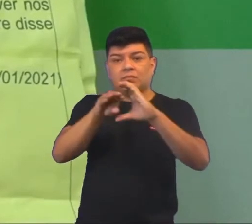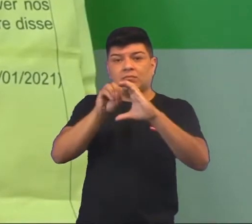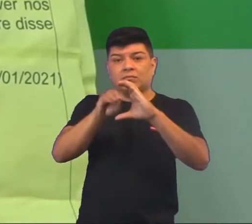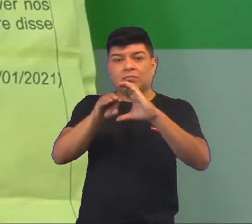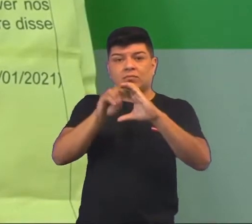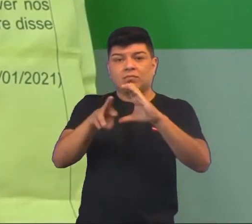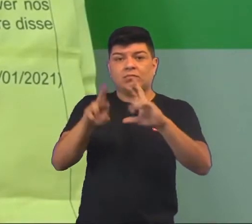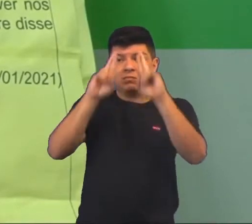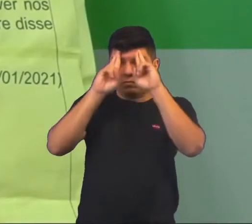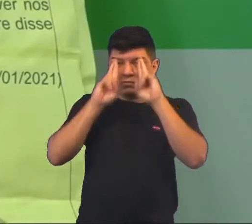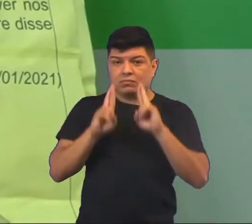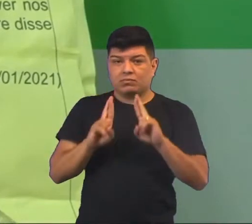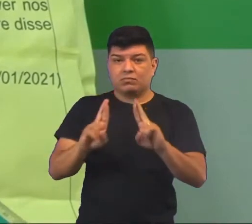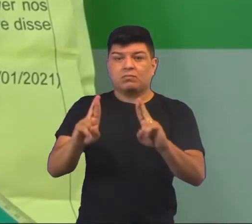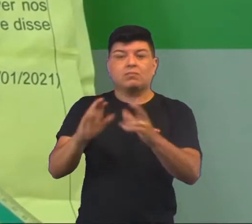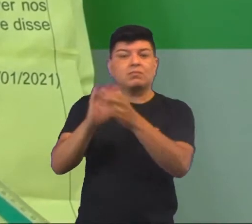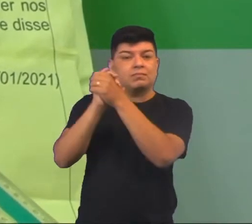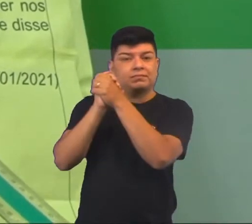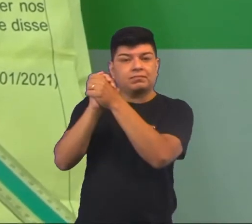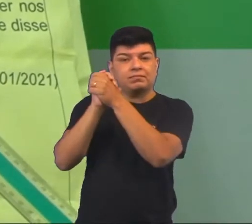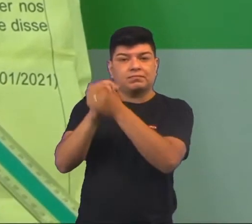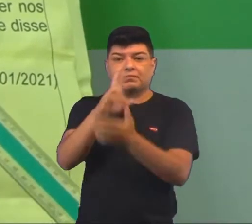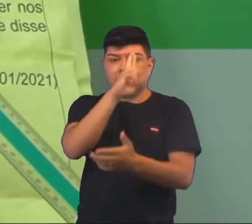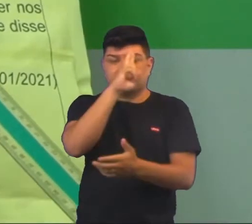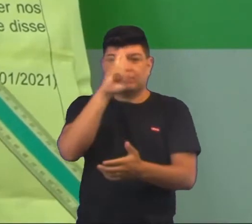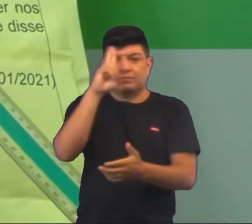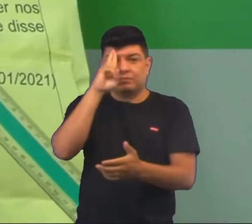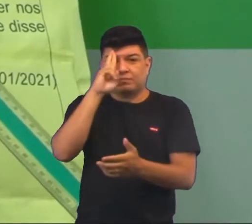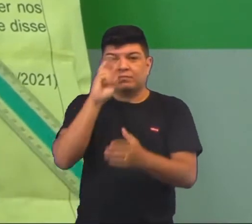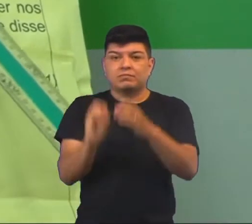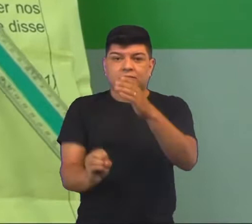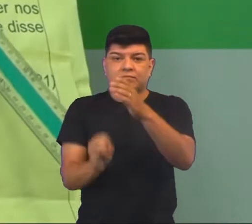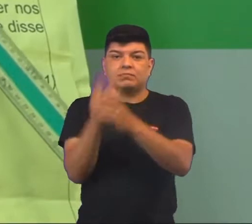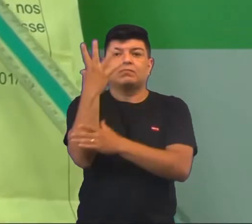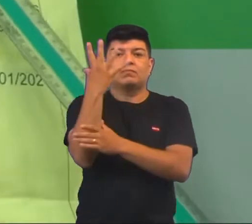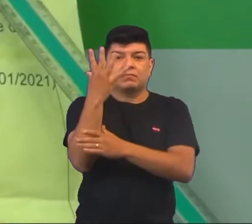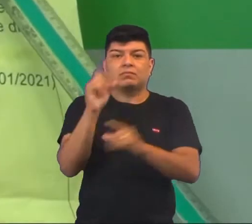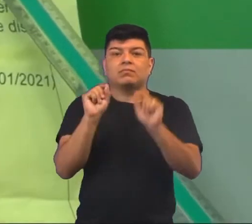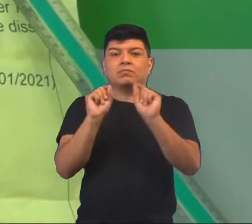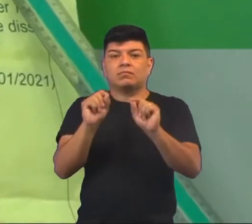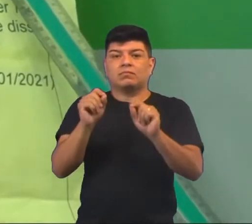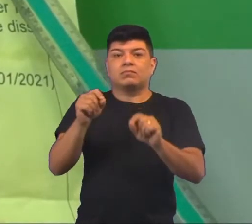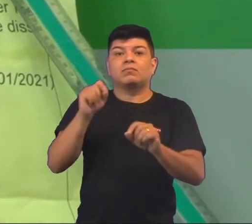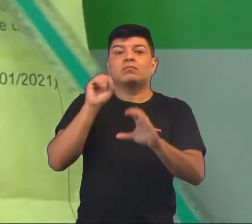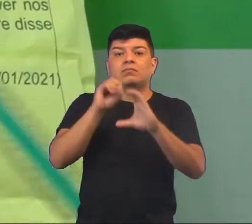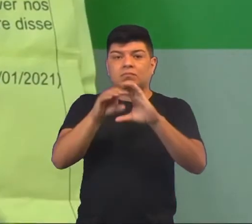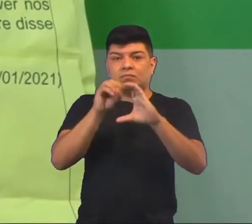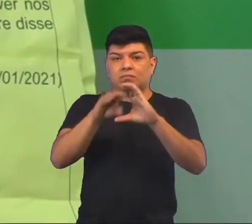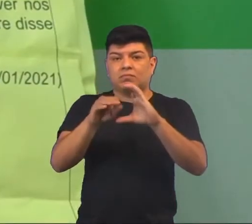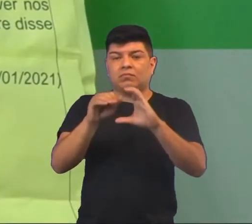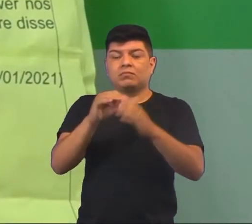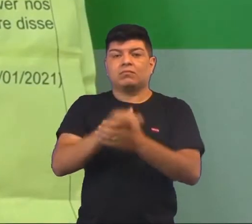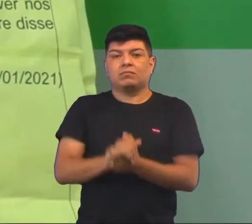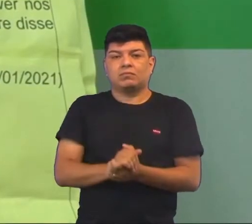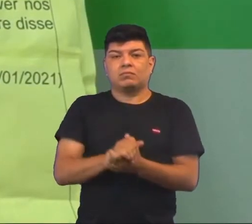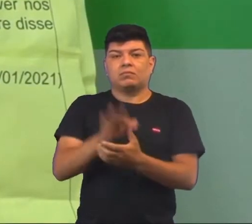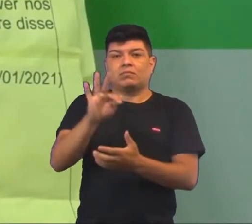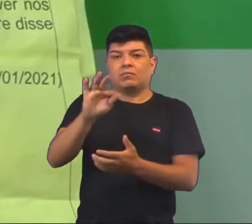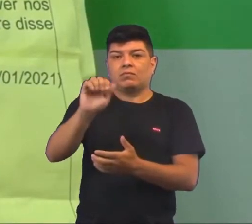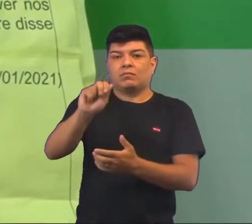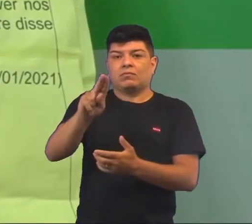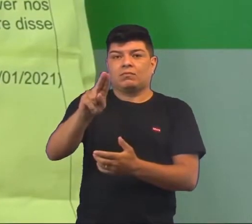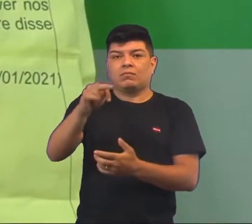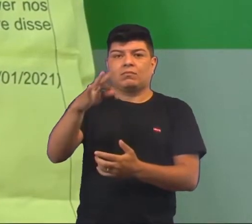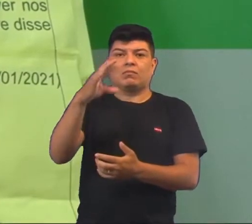Globo respeitar e aplaudir a história que ele construiu, afirma a emissora. Fausto